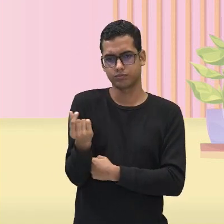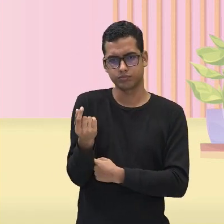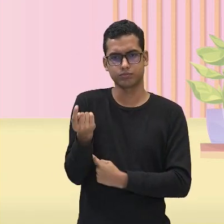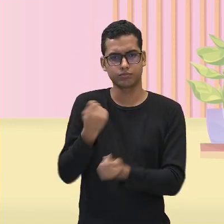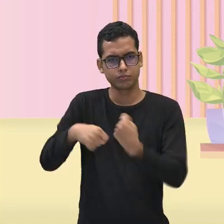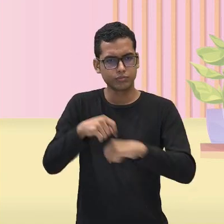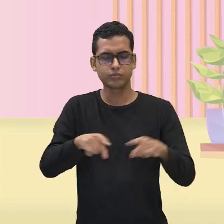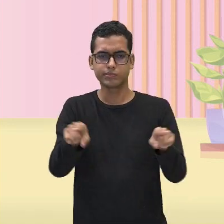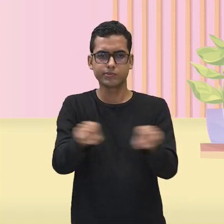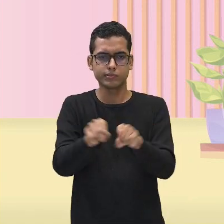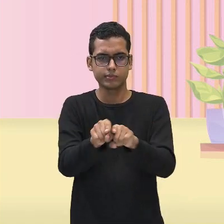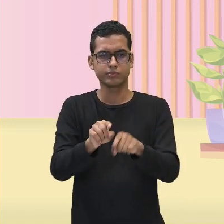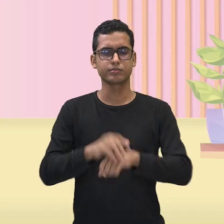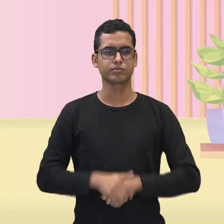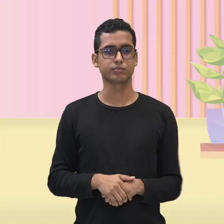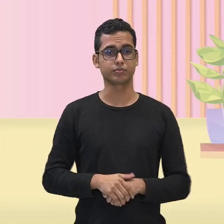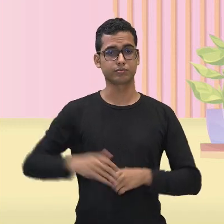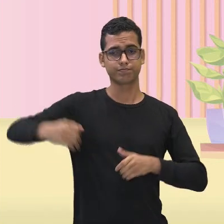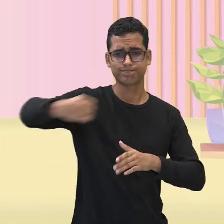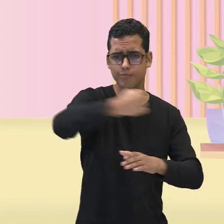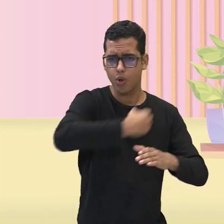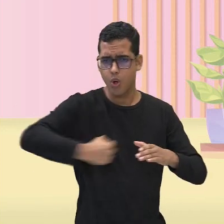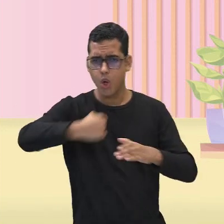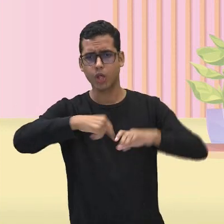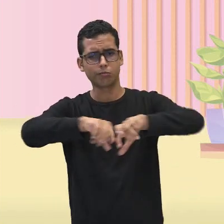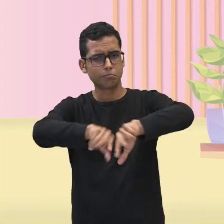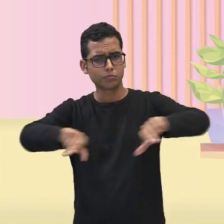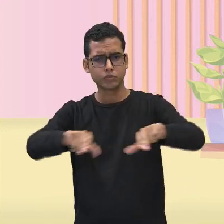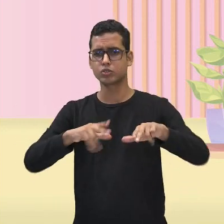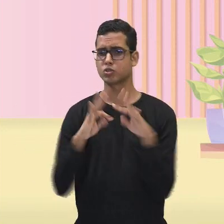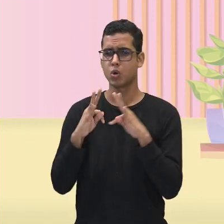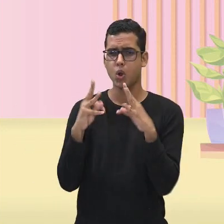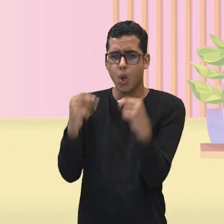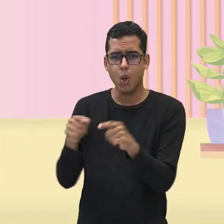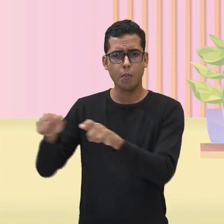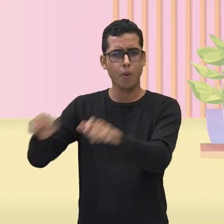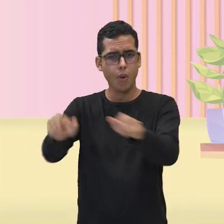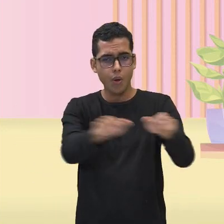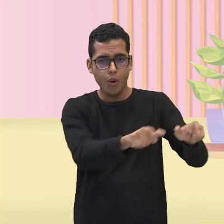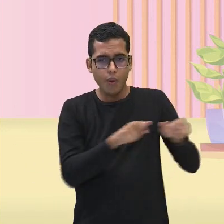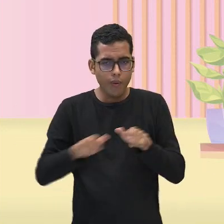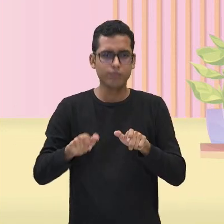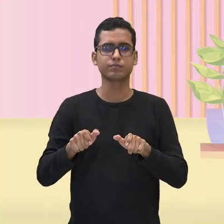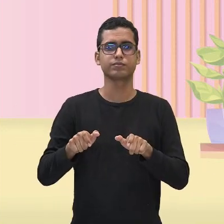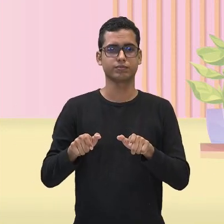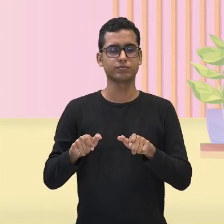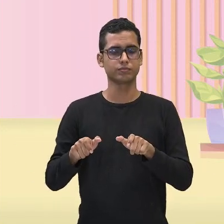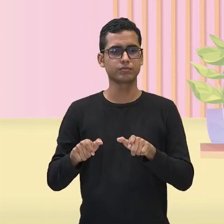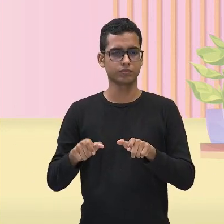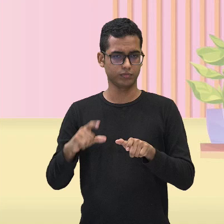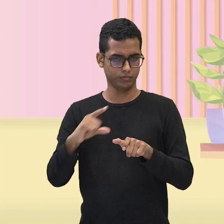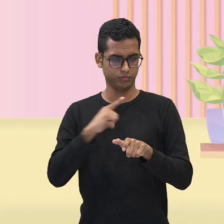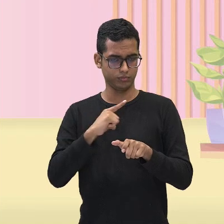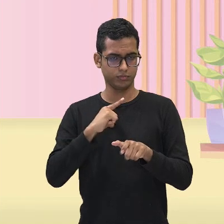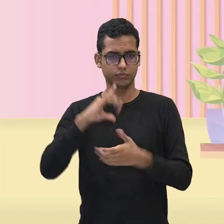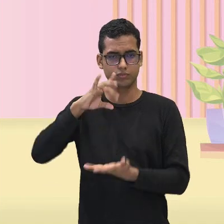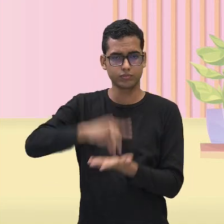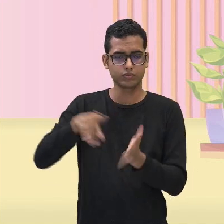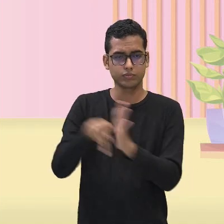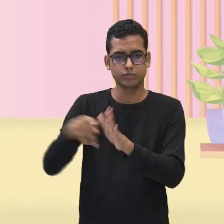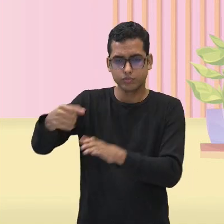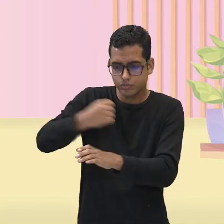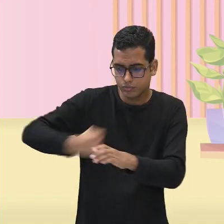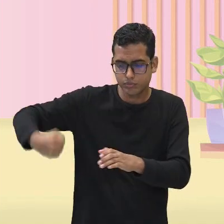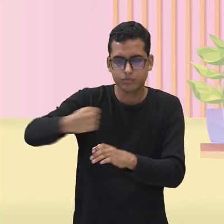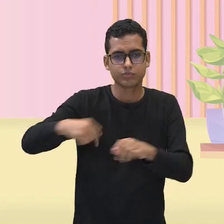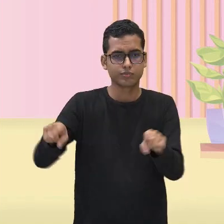chefe, cozinheiro. Então, todo lugar, um restaurante necessita aí de um cozinheiro. Ele é estilista, que vai